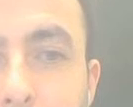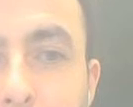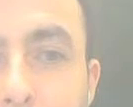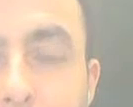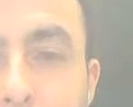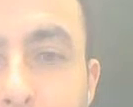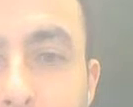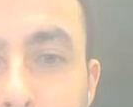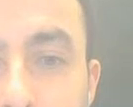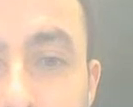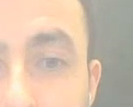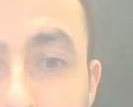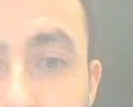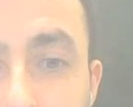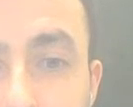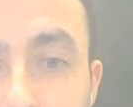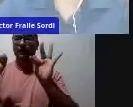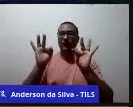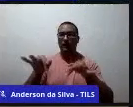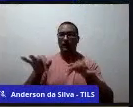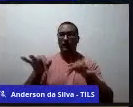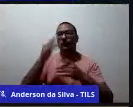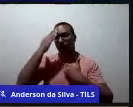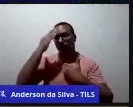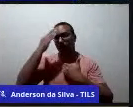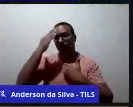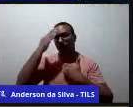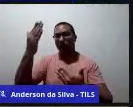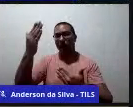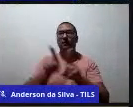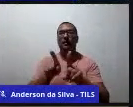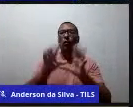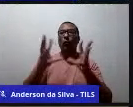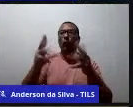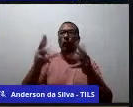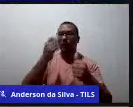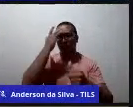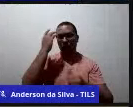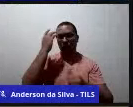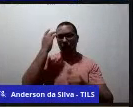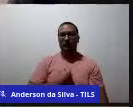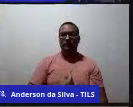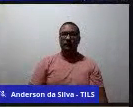E agradecemos já de antemão a participação de todas as pessoas presentes aqui.